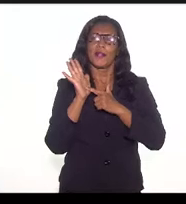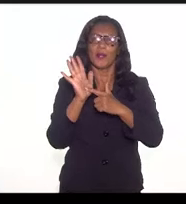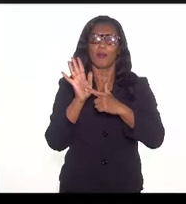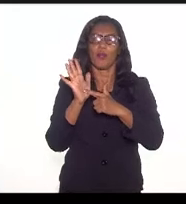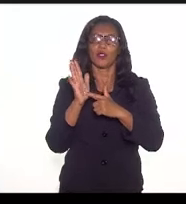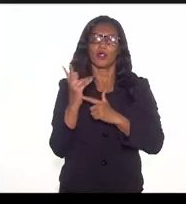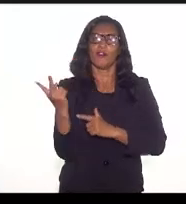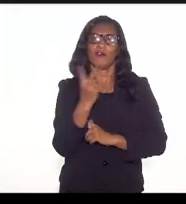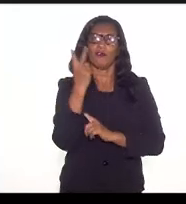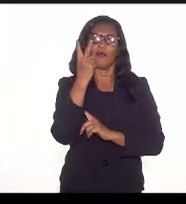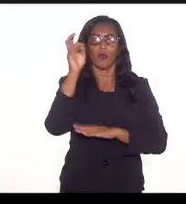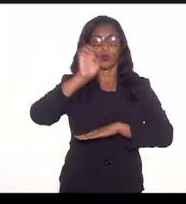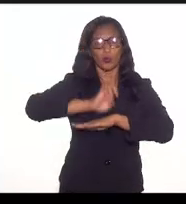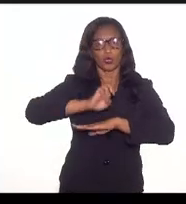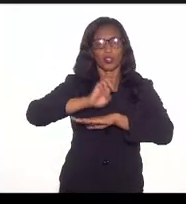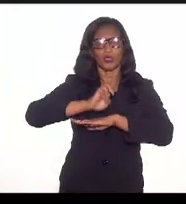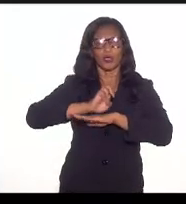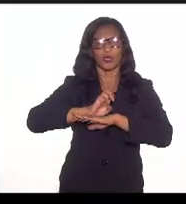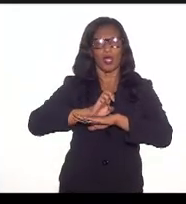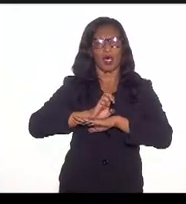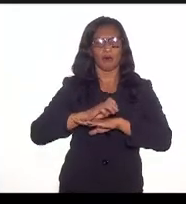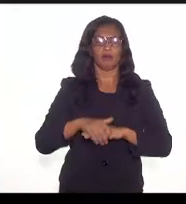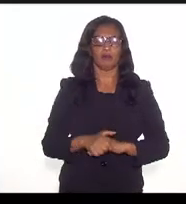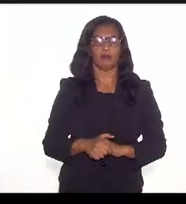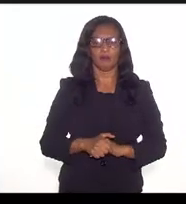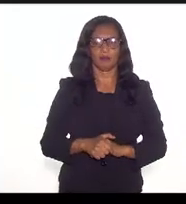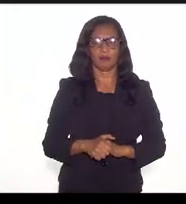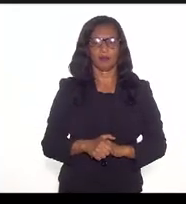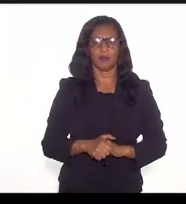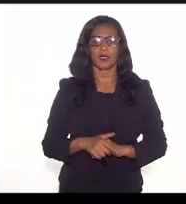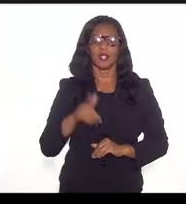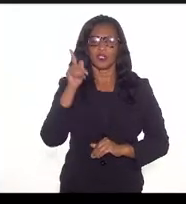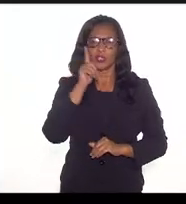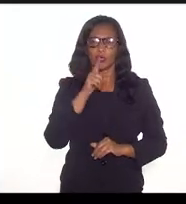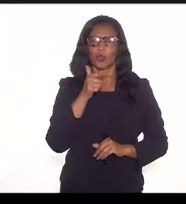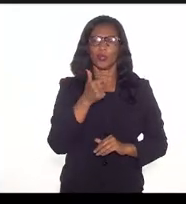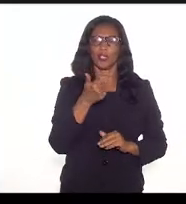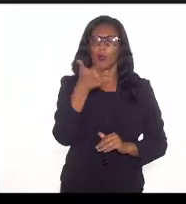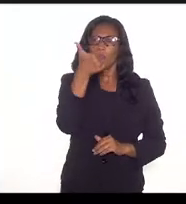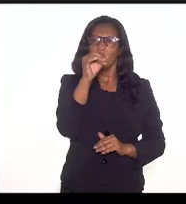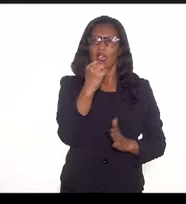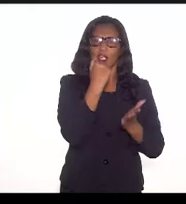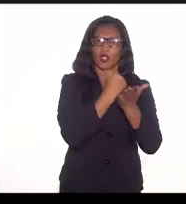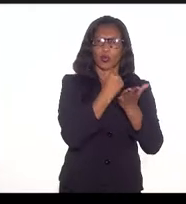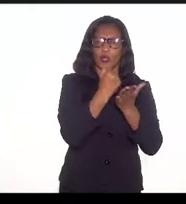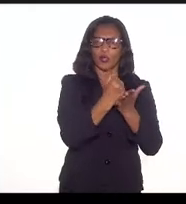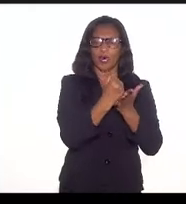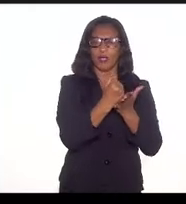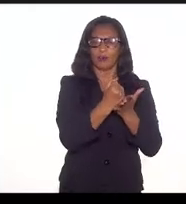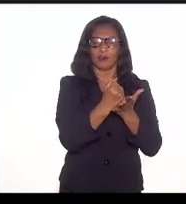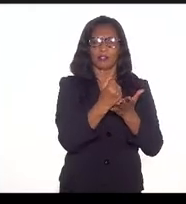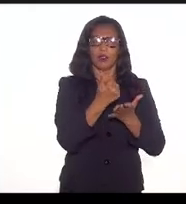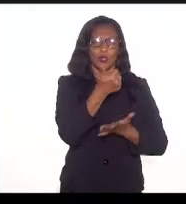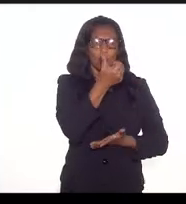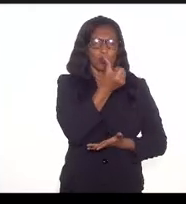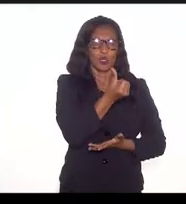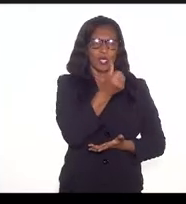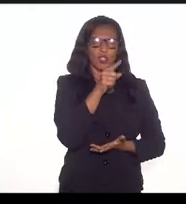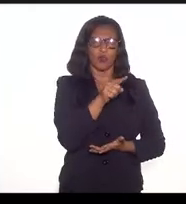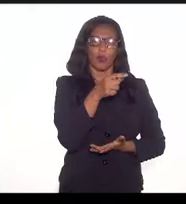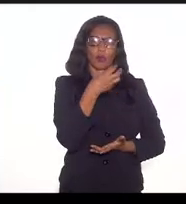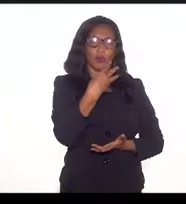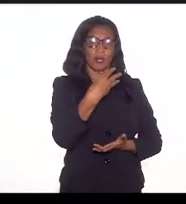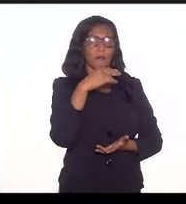Estado. E ele, enfim, saiu em todas as mídias, aí, grandes mídias. E a gente fez um total de 10 contratos com 6,3 milhões